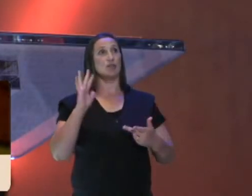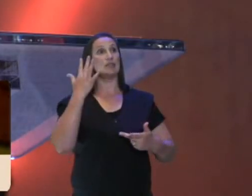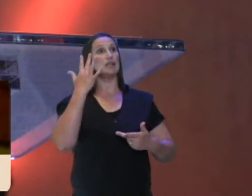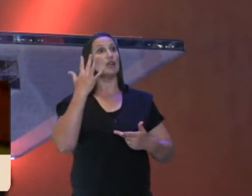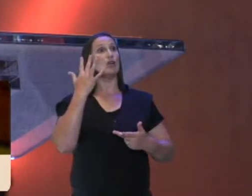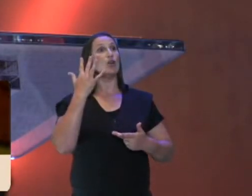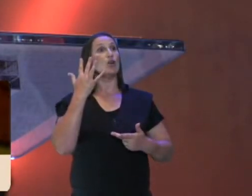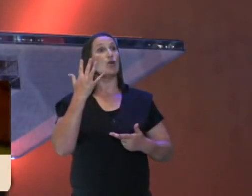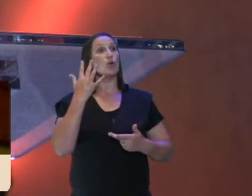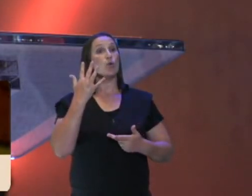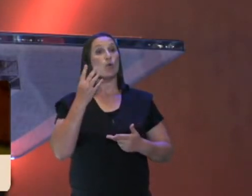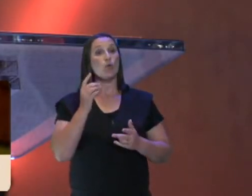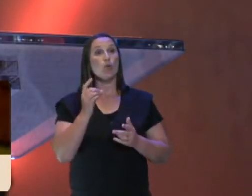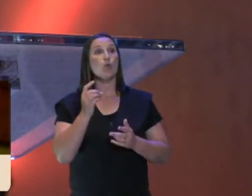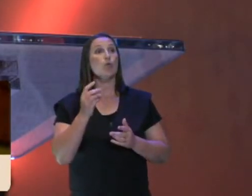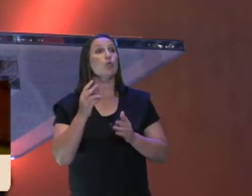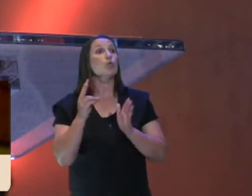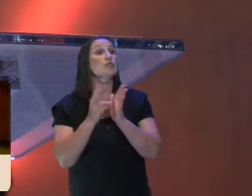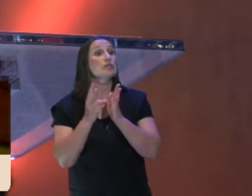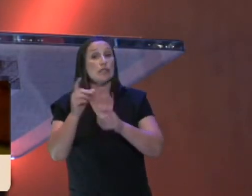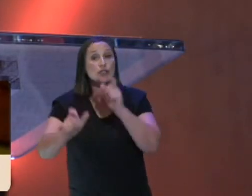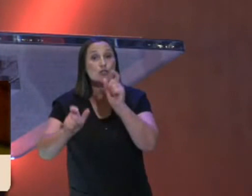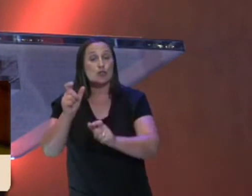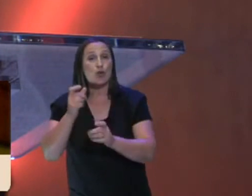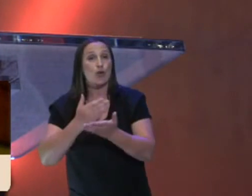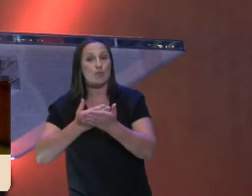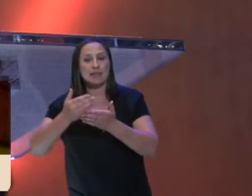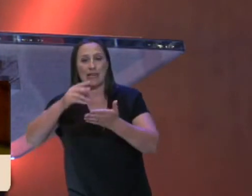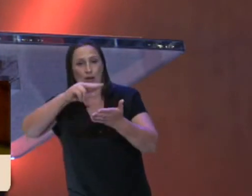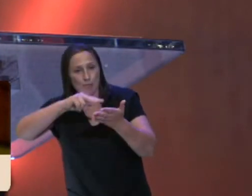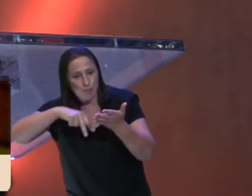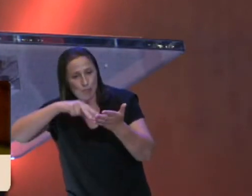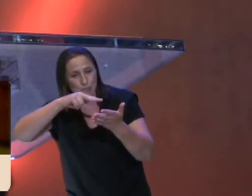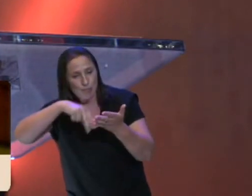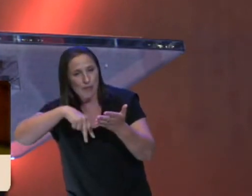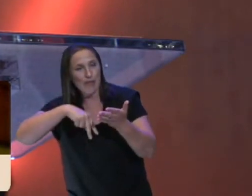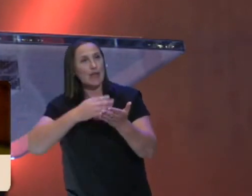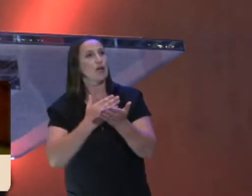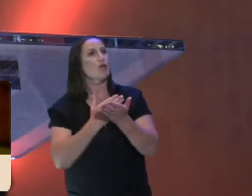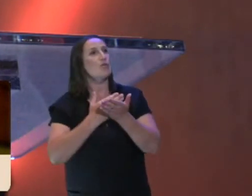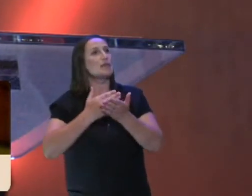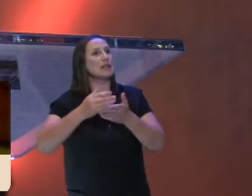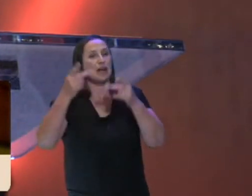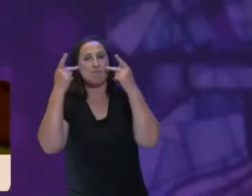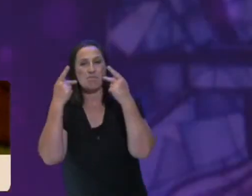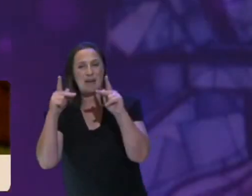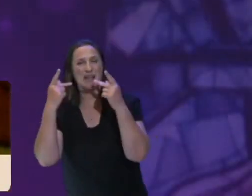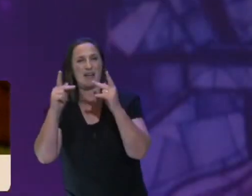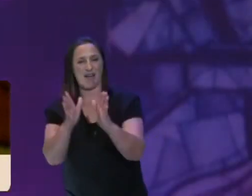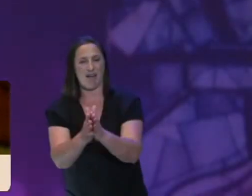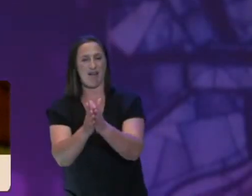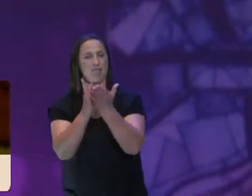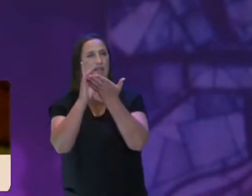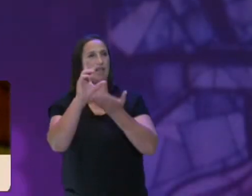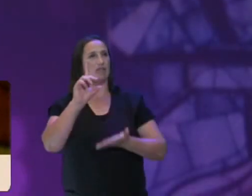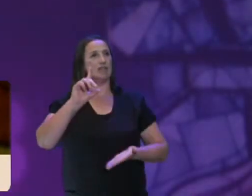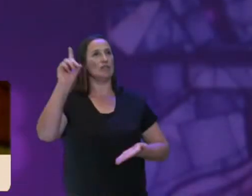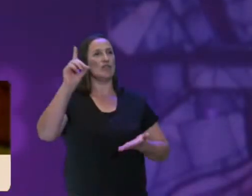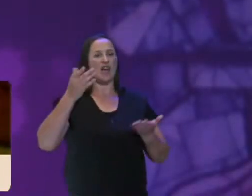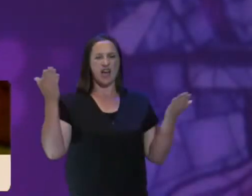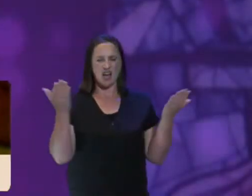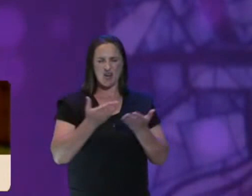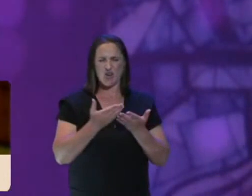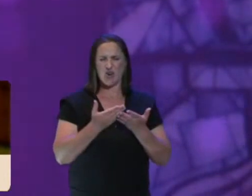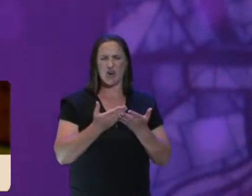tinha traduzido, e aqueles 36 começaram a pregar a palavra de Deus, e agora centenas